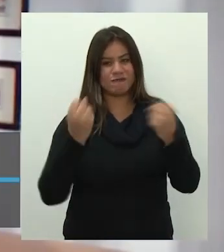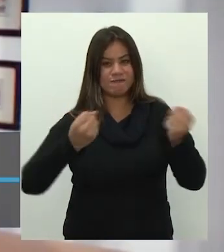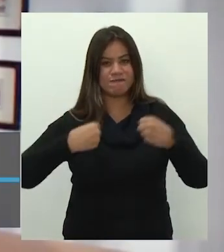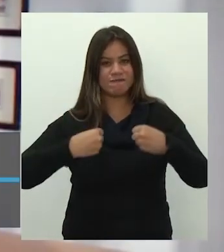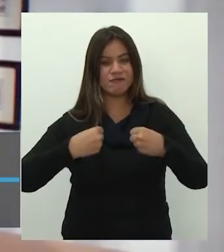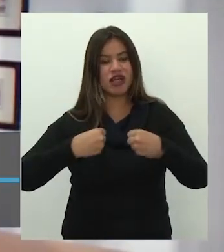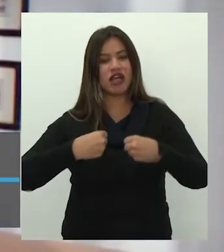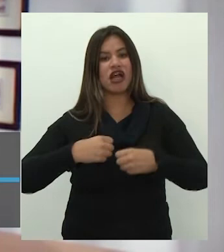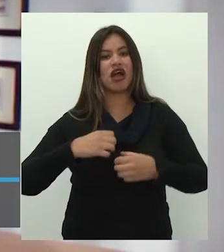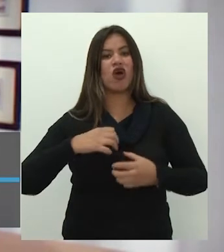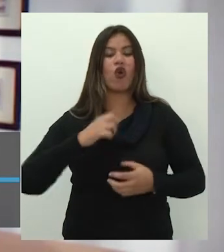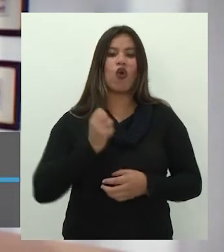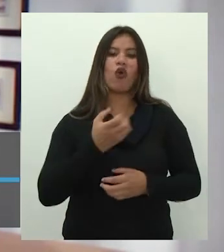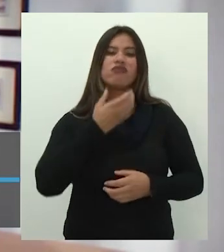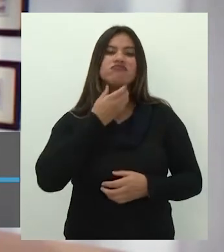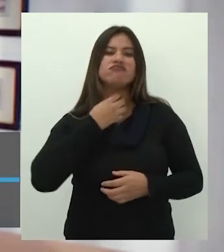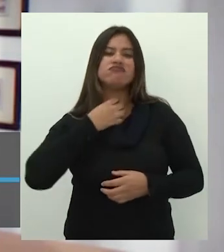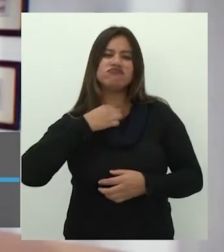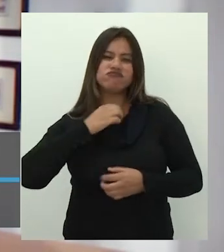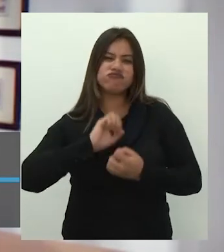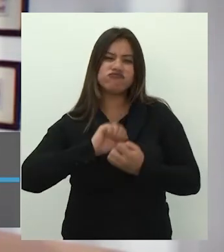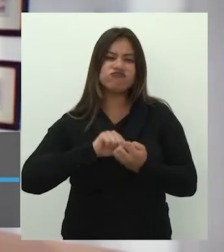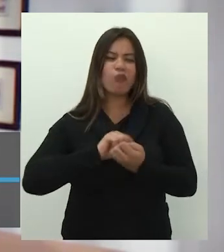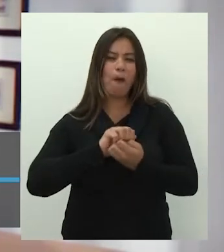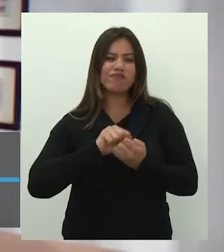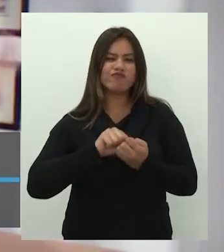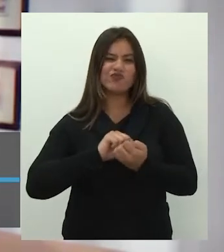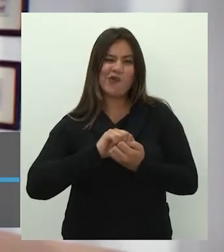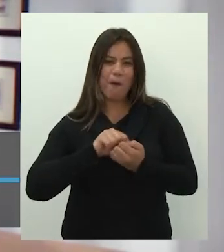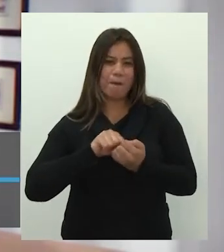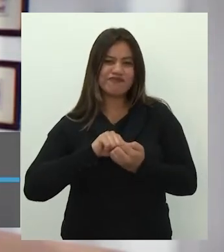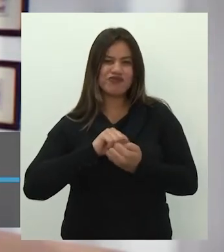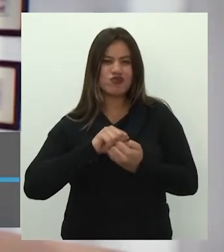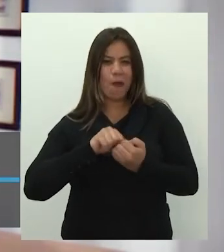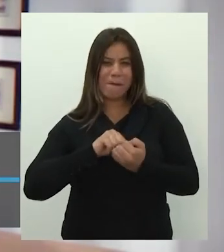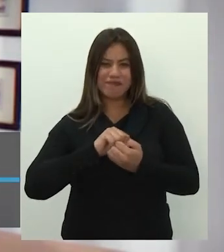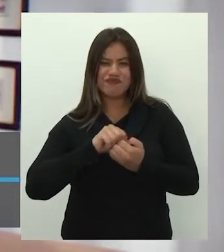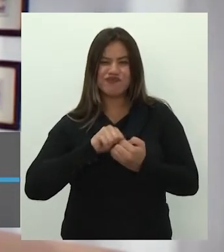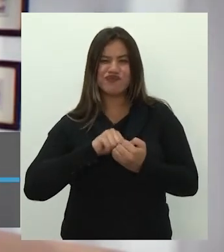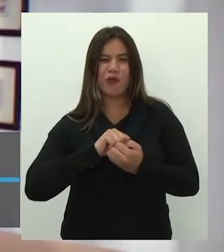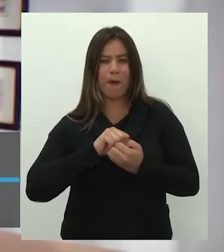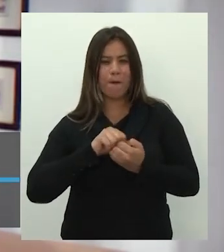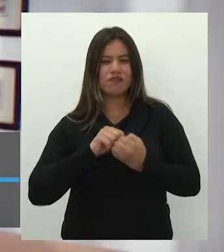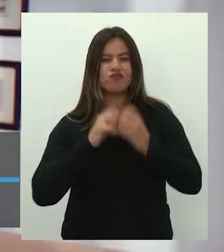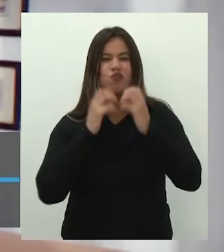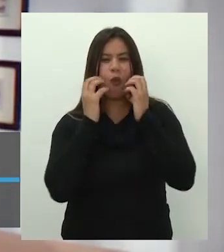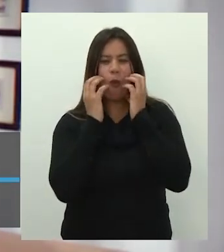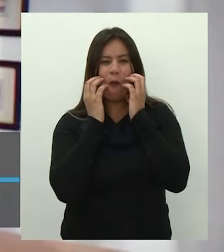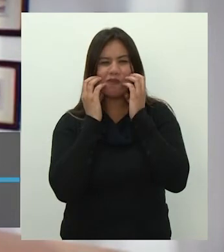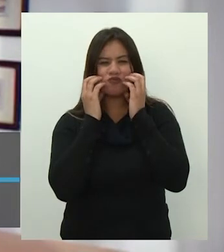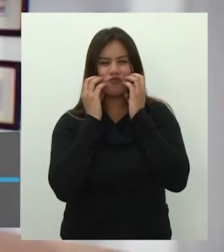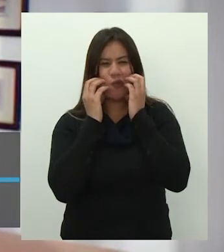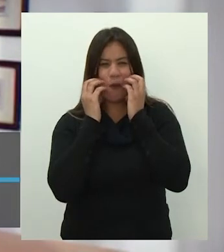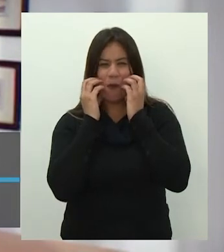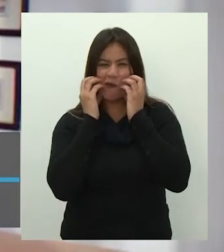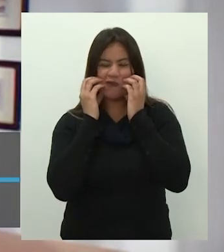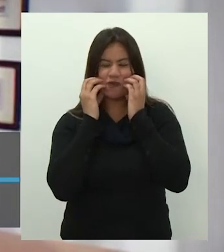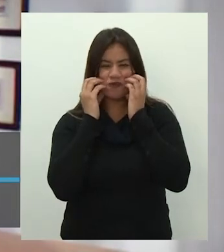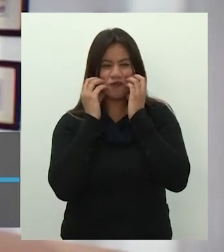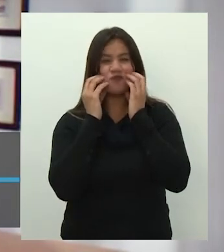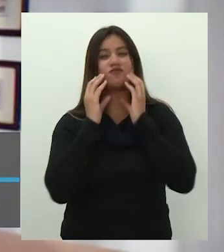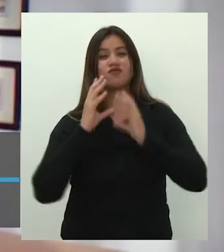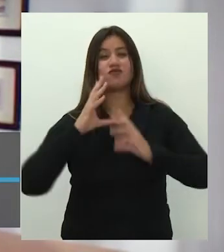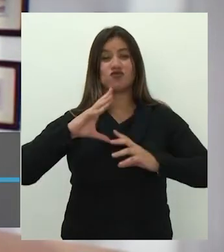deglutição, de mastigar bem, de tudo isso, todo esse treinamento da